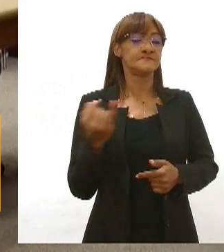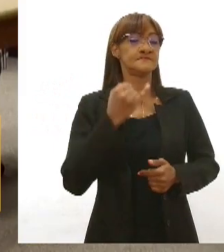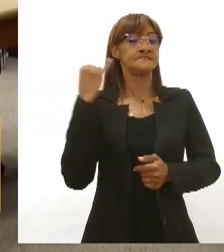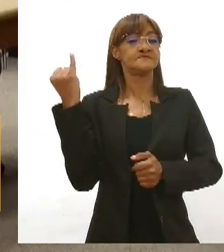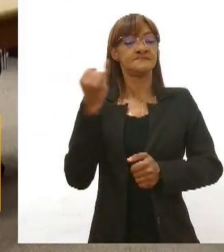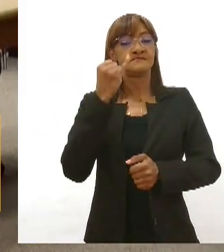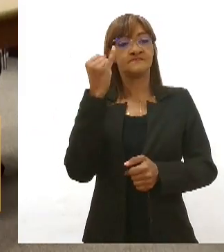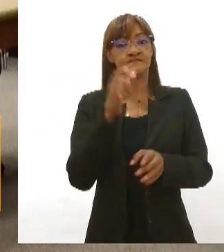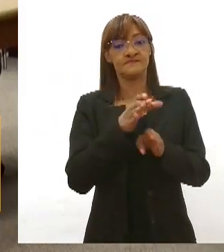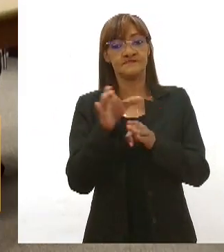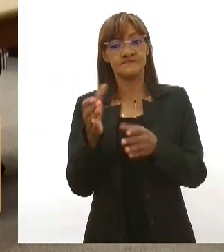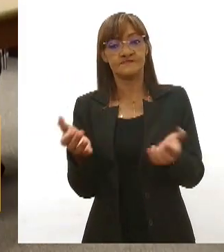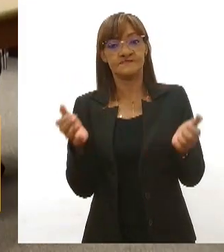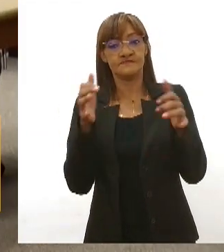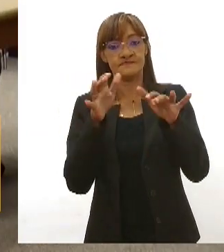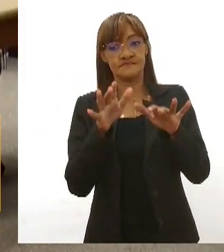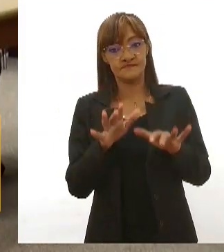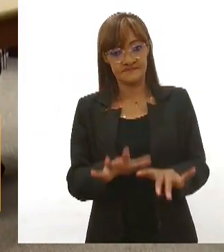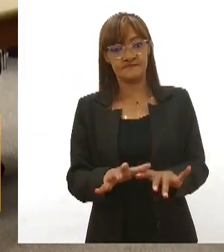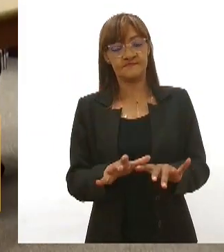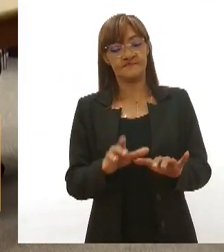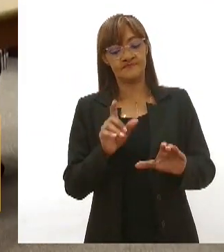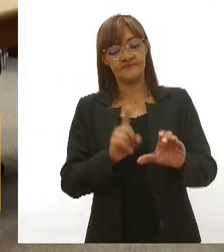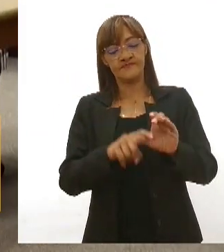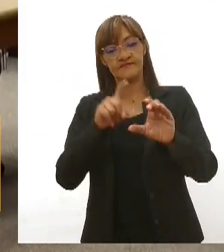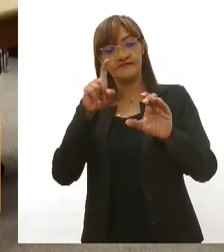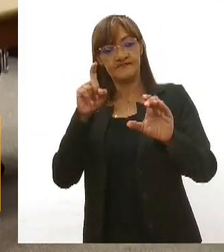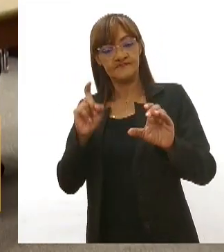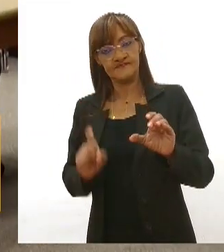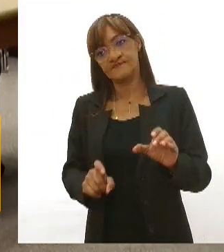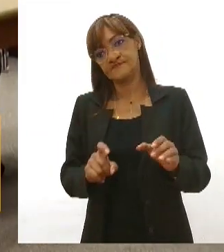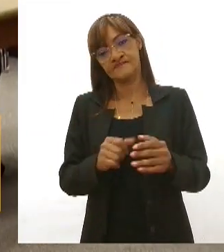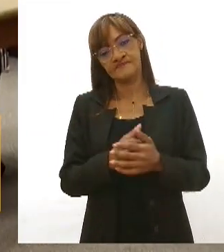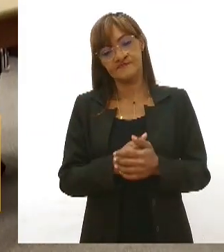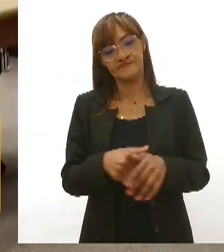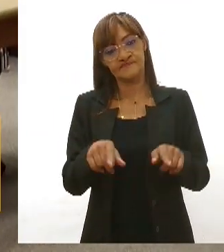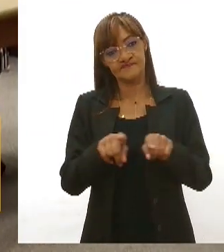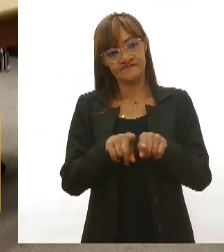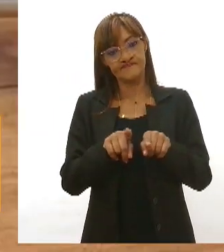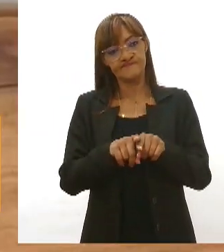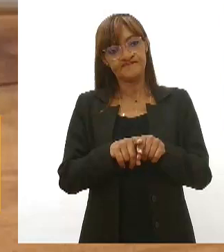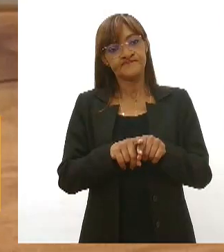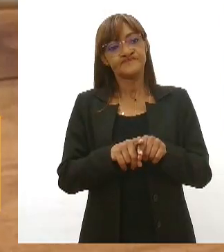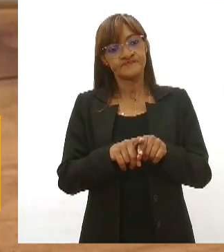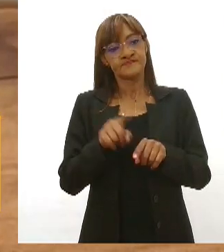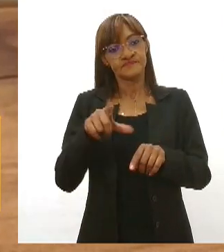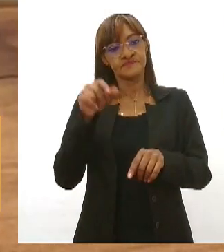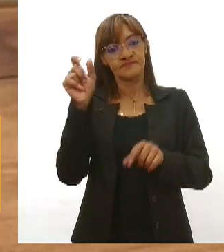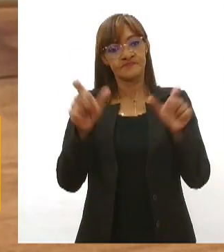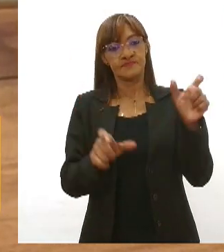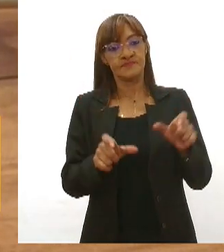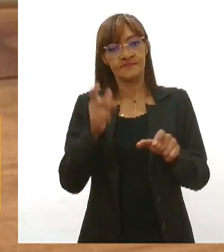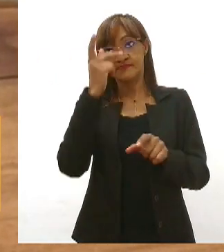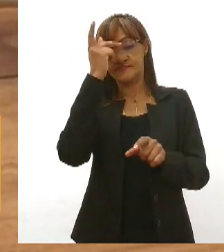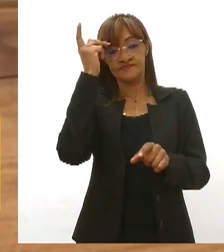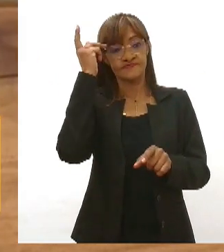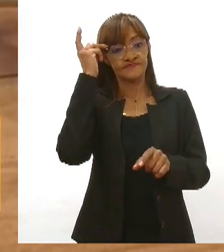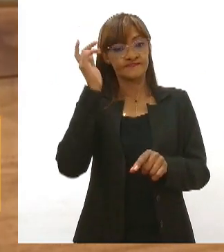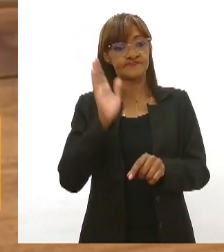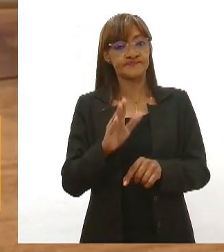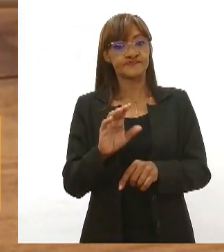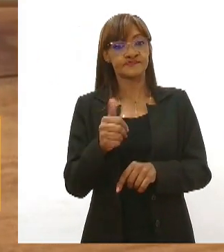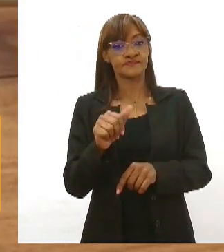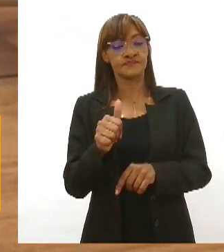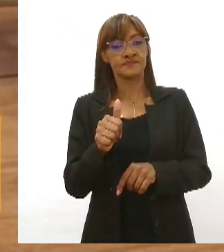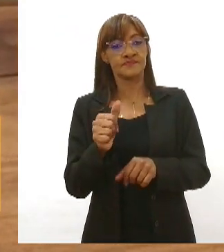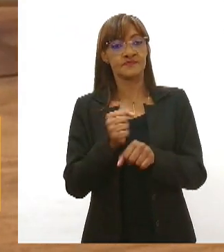inclusão, para a autonomia, para a independência e para a autodeterminação dessas pessoas. Há 11 anos que o vereador Byron Silva